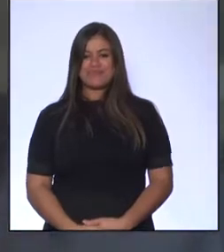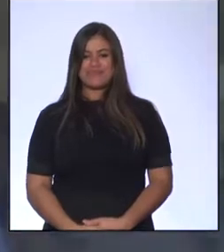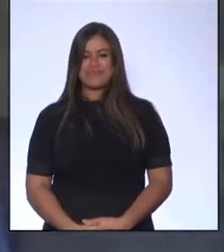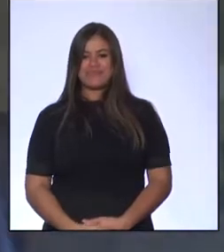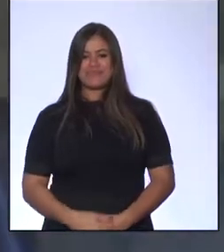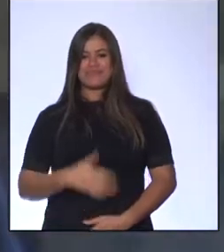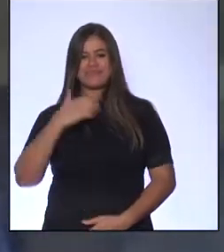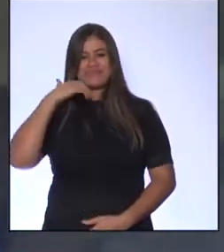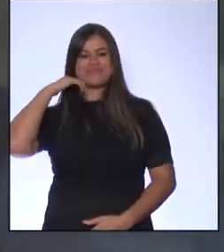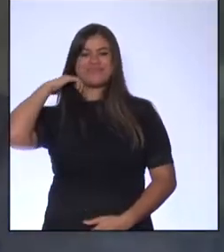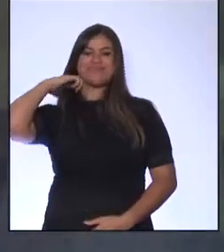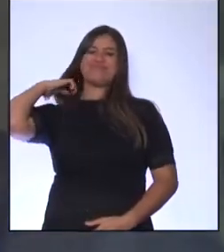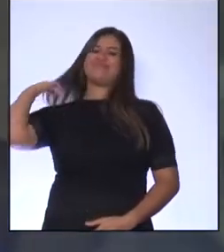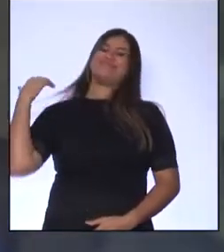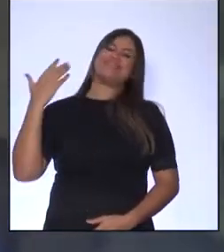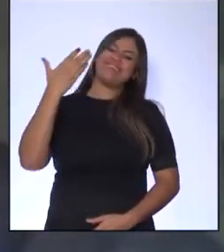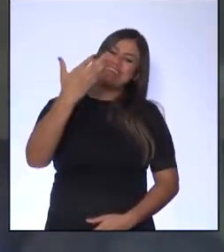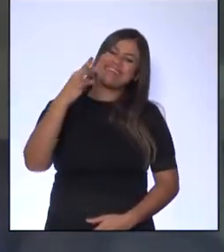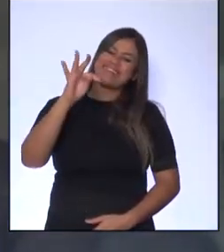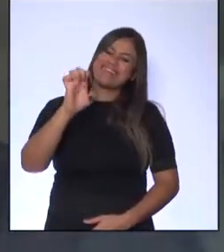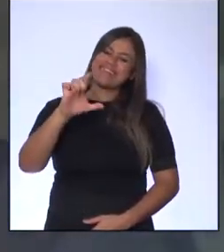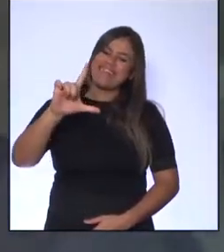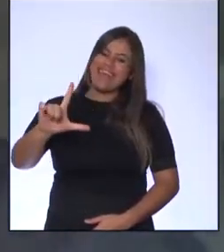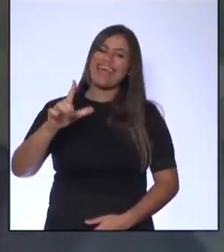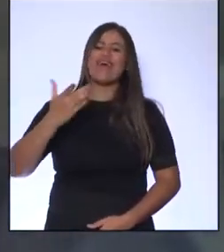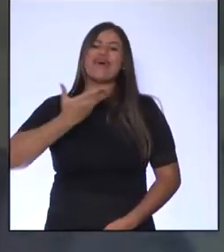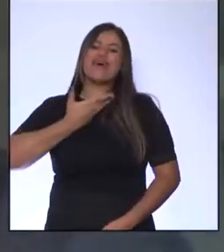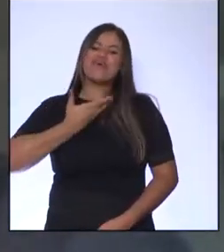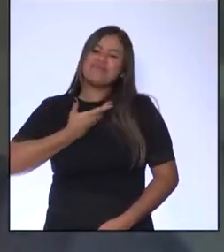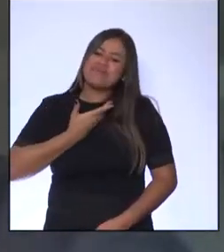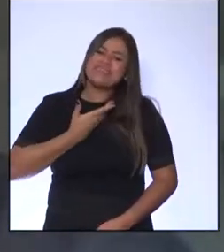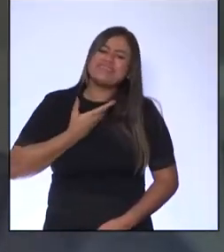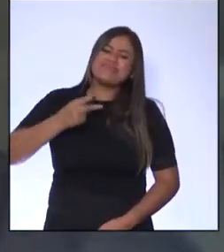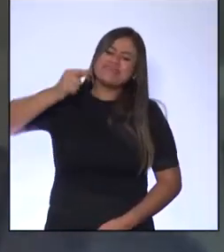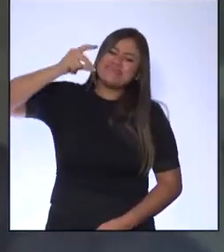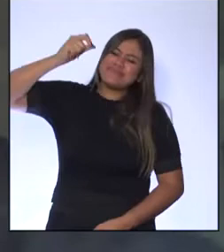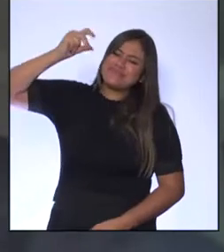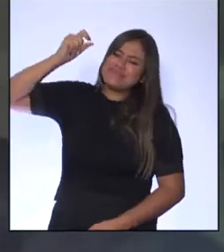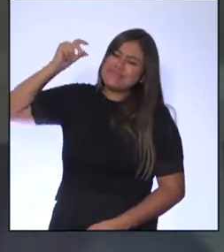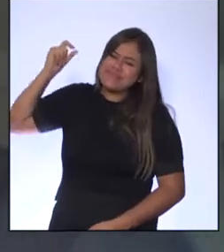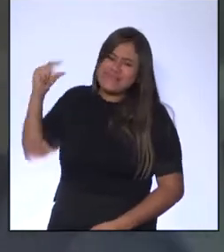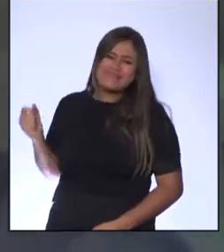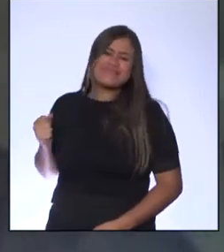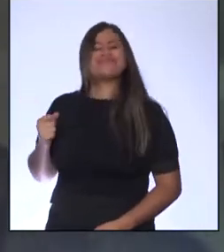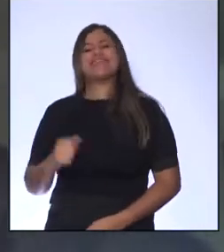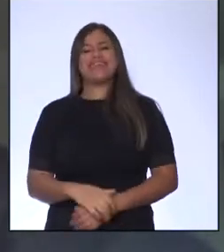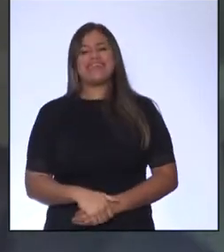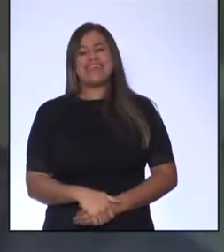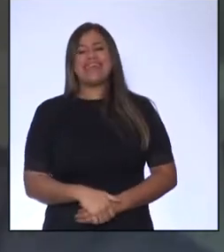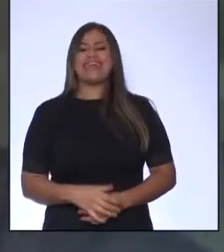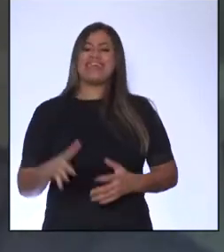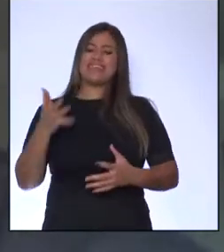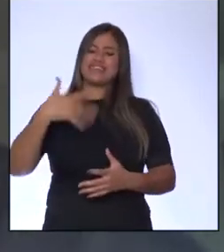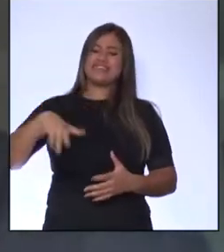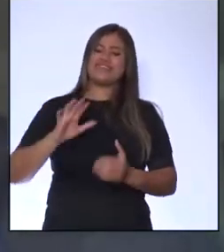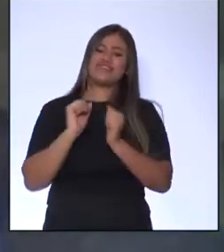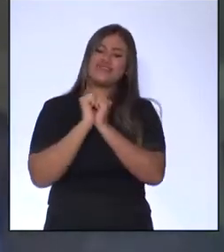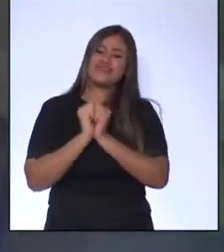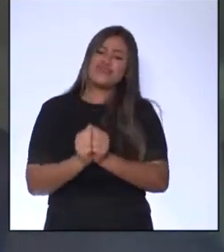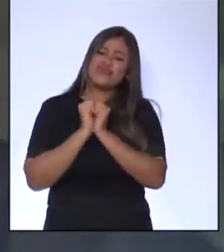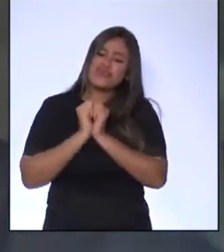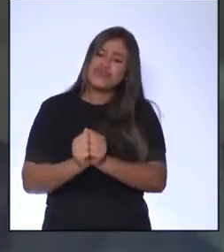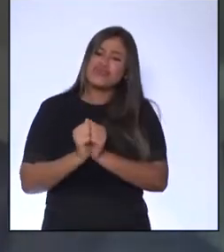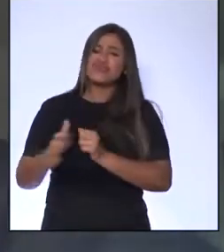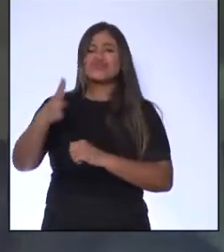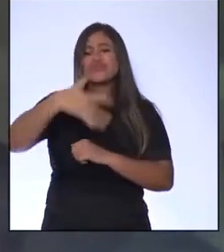Raquel, amiga de longas datas, fomos secretários, pró-reitores, juntos, né, aprendemos